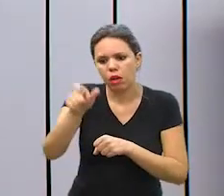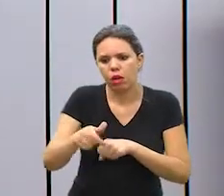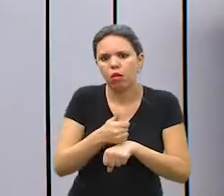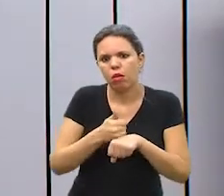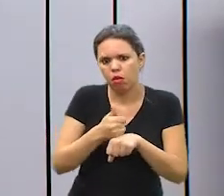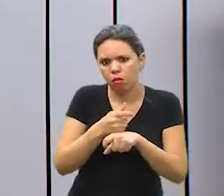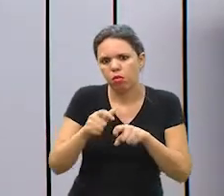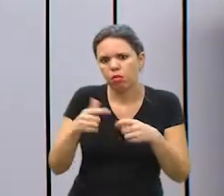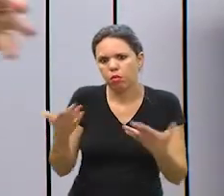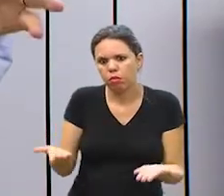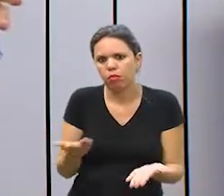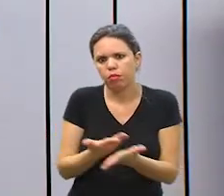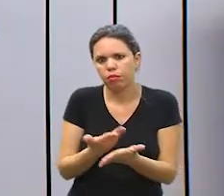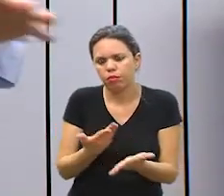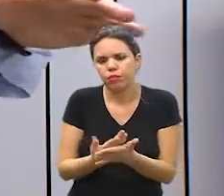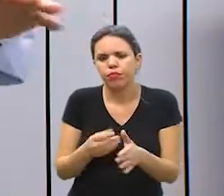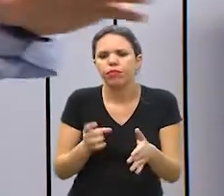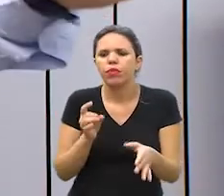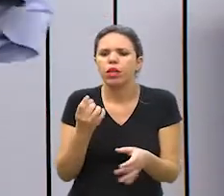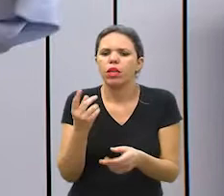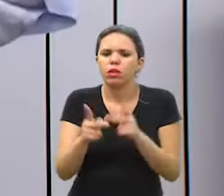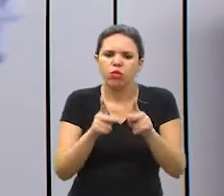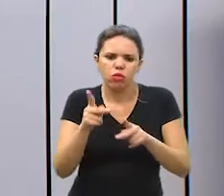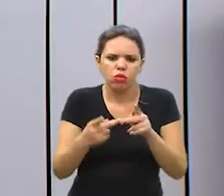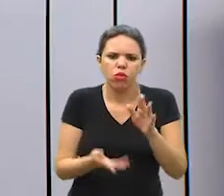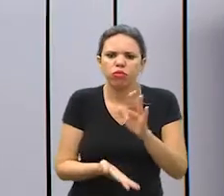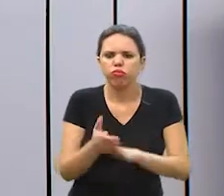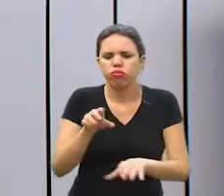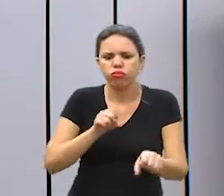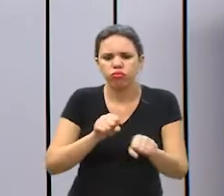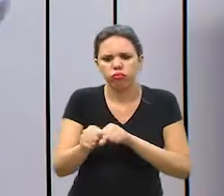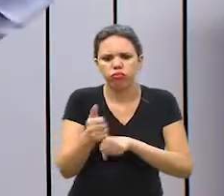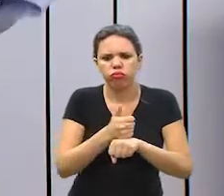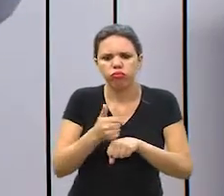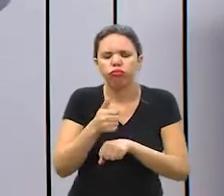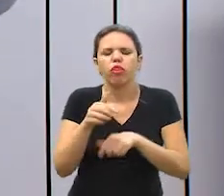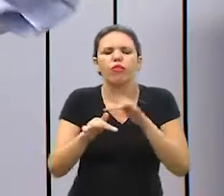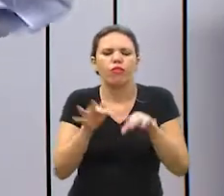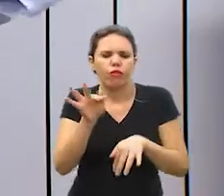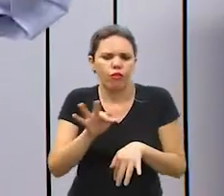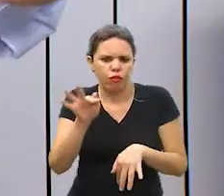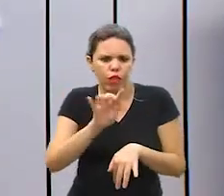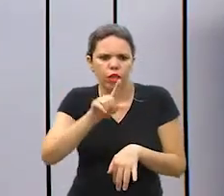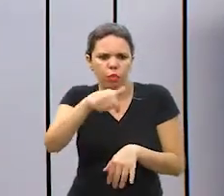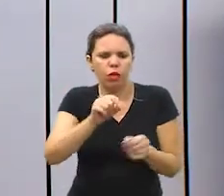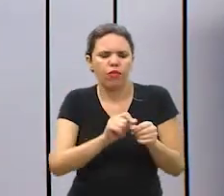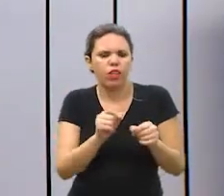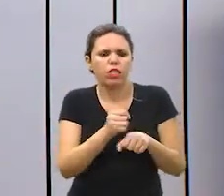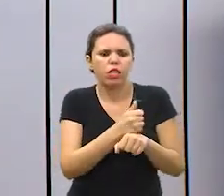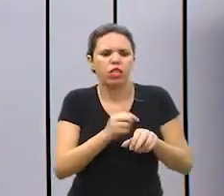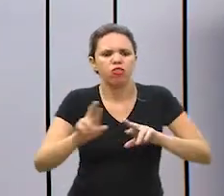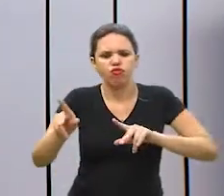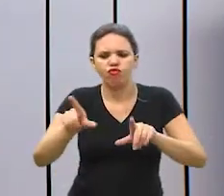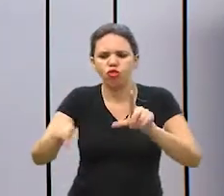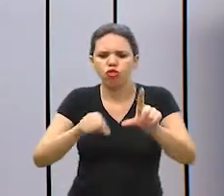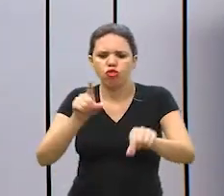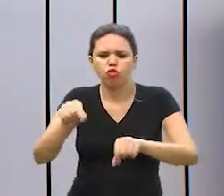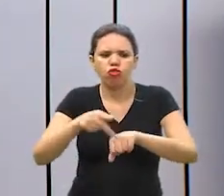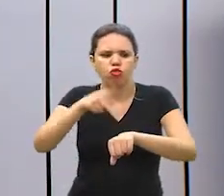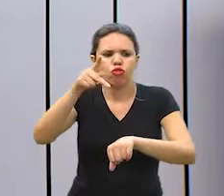desse profissional. Então cada um saía da faculdade, ia fazer sua residência e aí fazia subespecialidade. Ele era